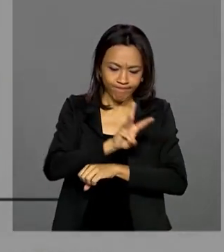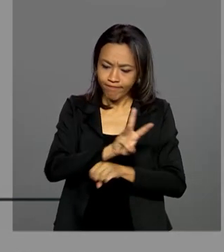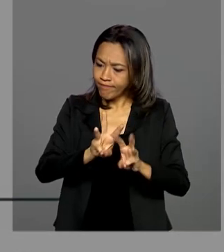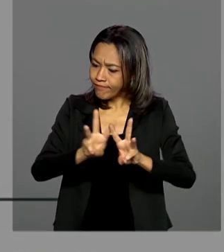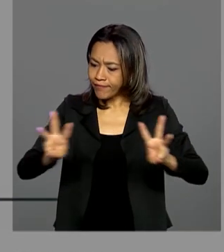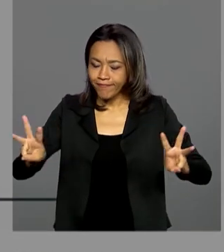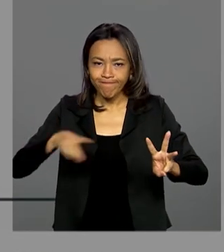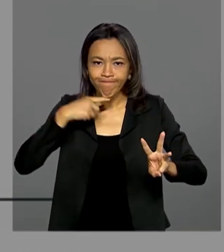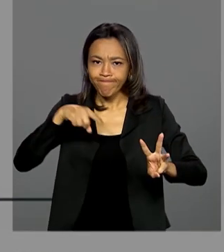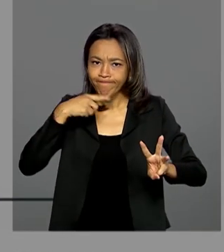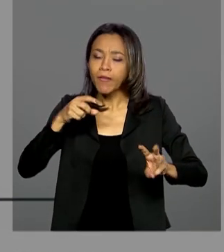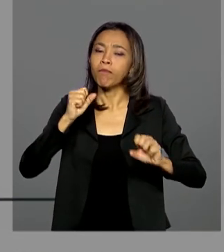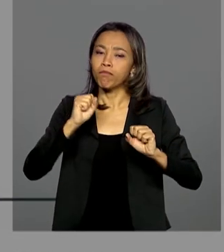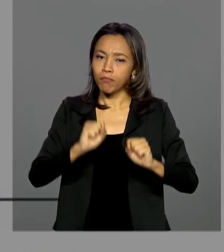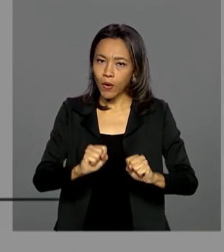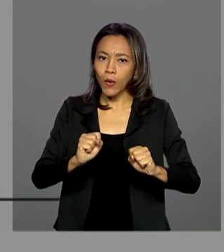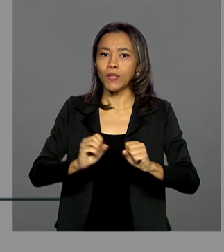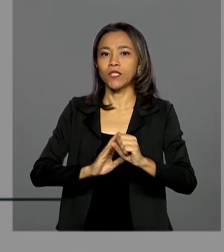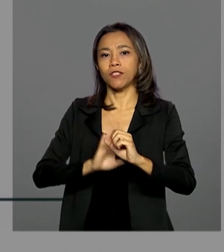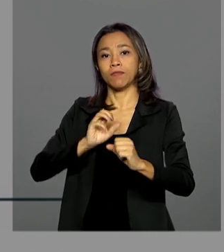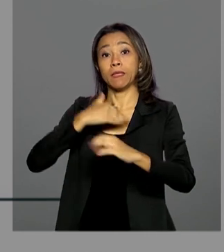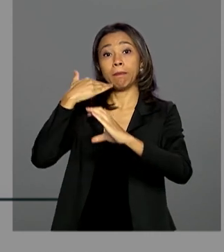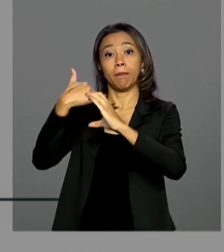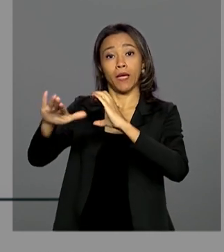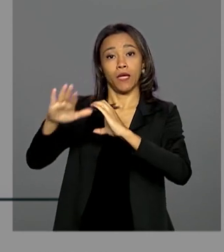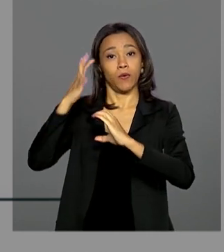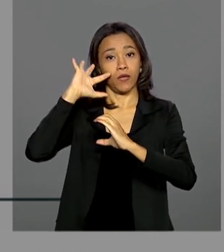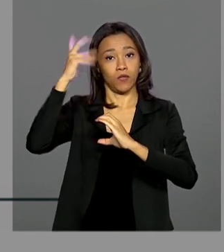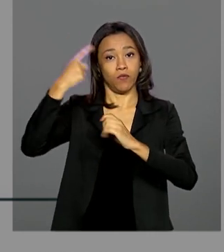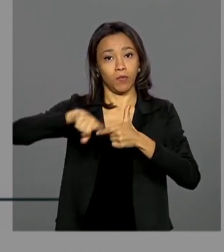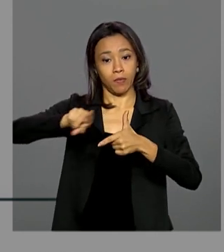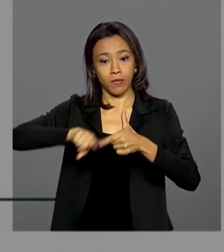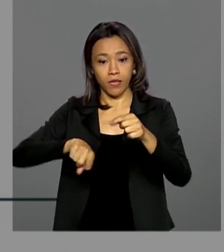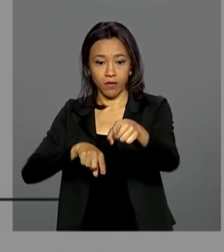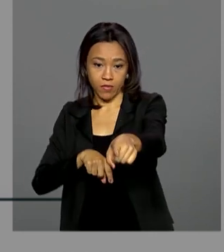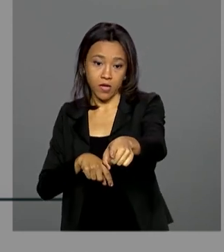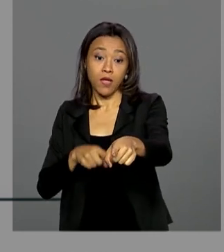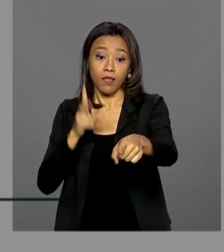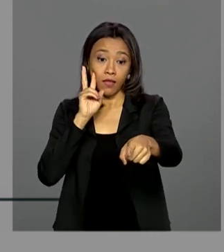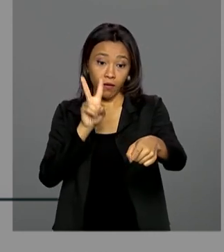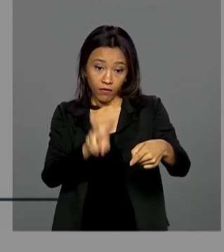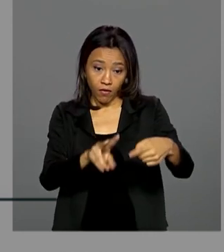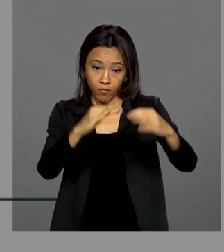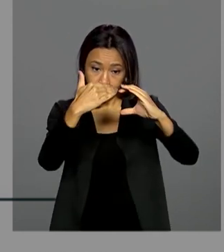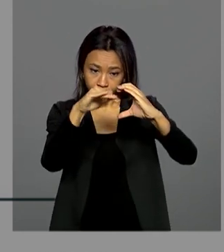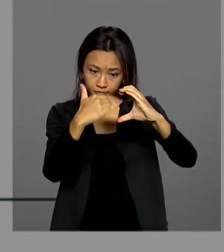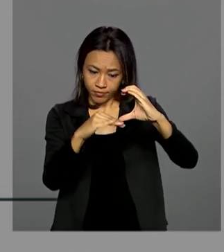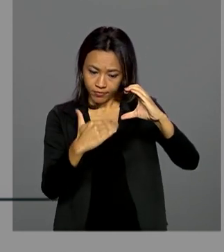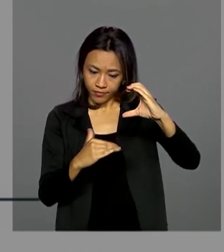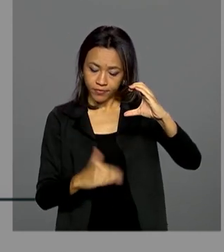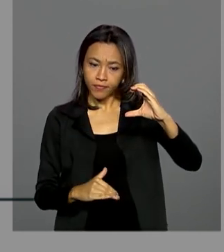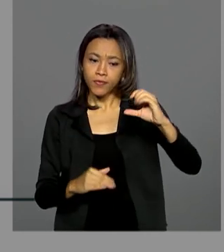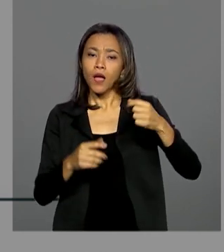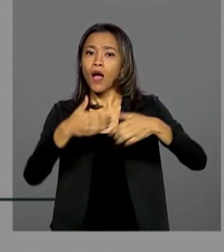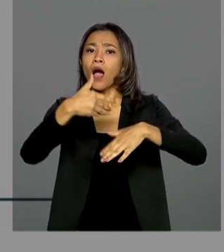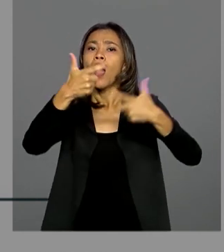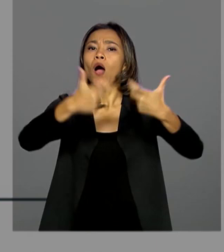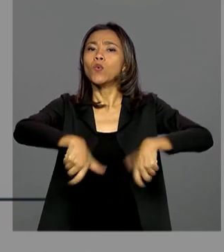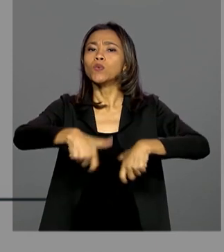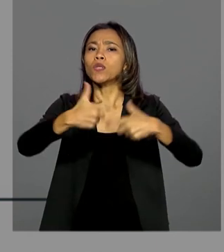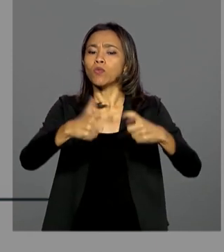o atendimento poderá ser efetuado via e-mail no site da receita é possível verificar os endereços eletrônicos